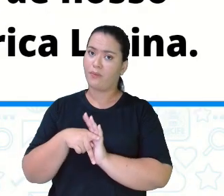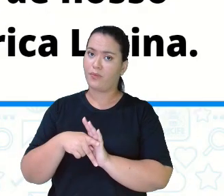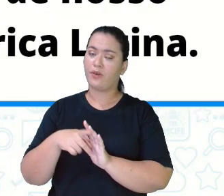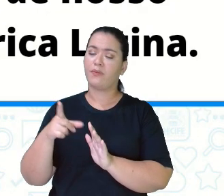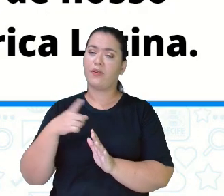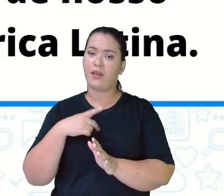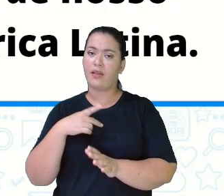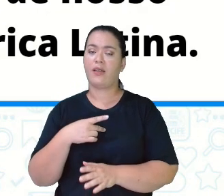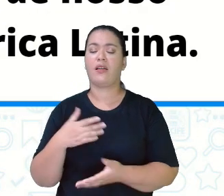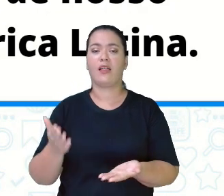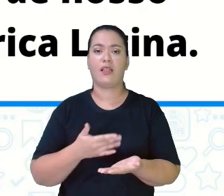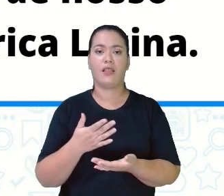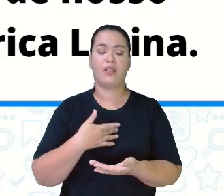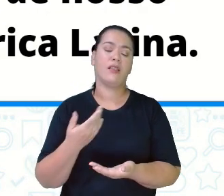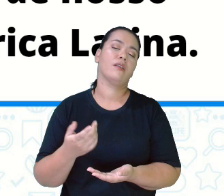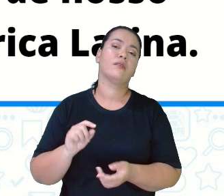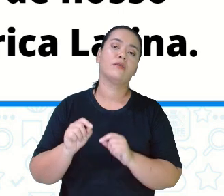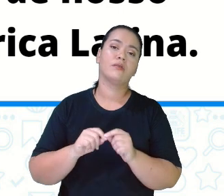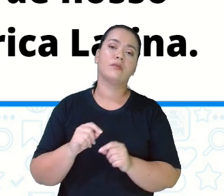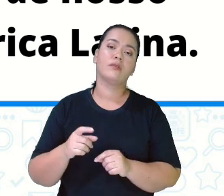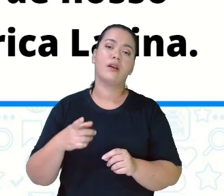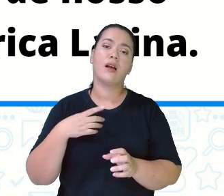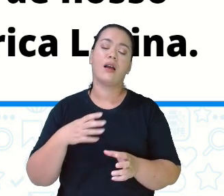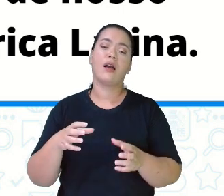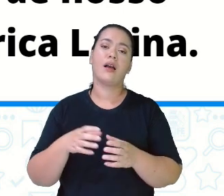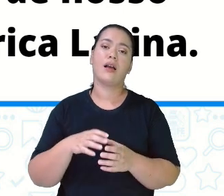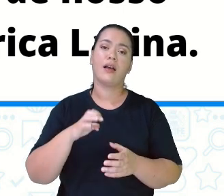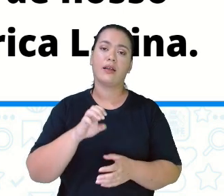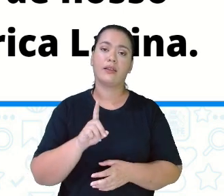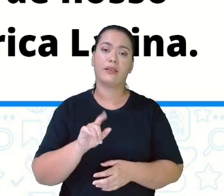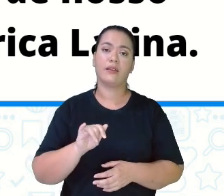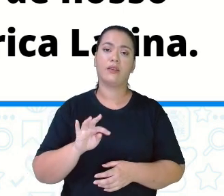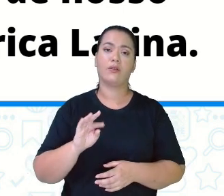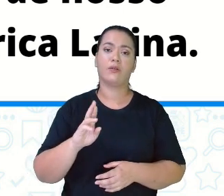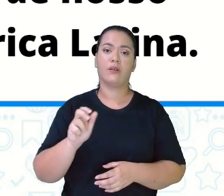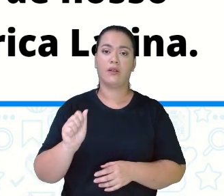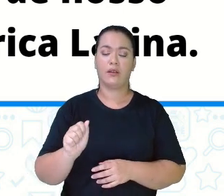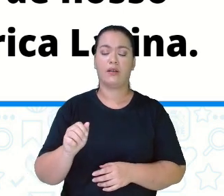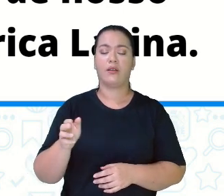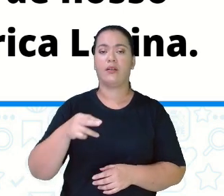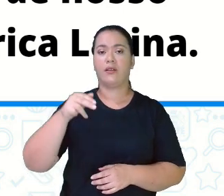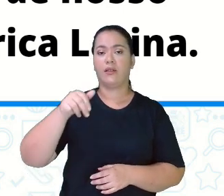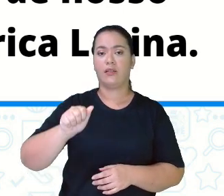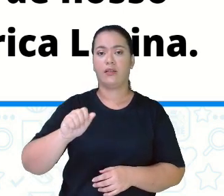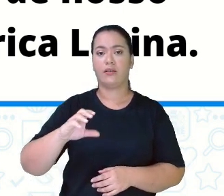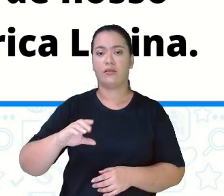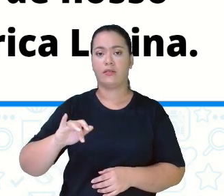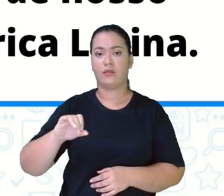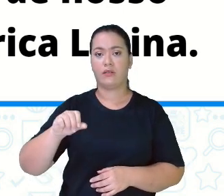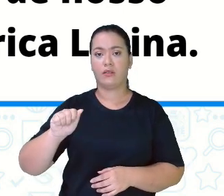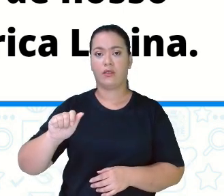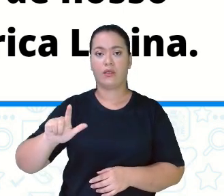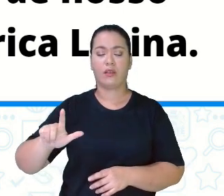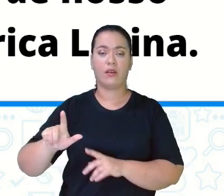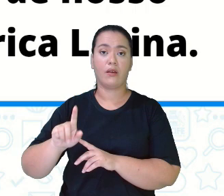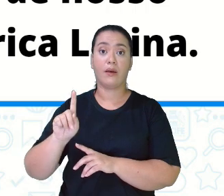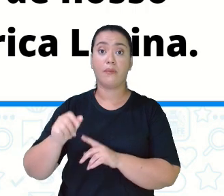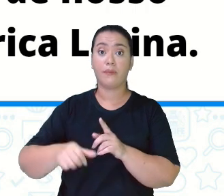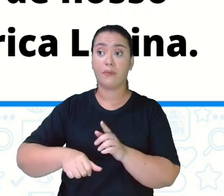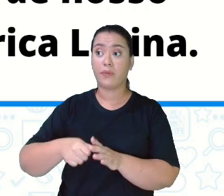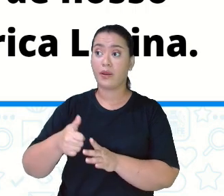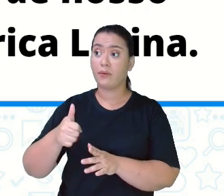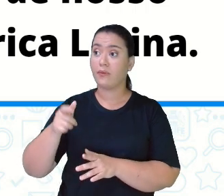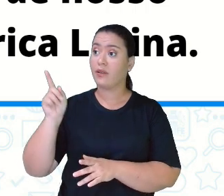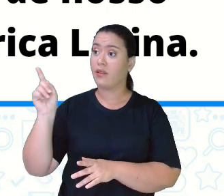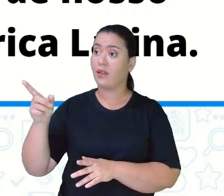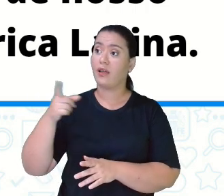e, mais tarde, Companhia Editora Nacional. Foi um dos primeiros autores de literatura infantil de nosso país